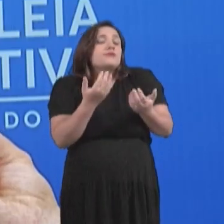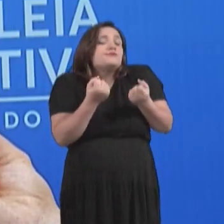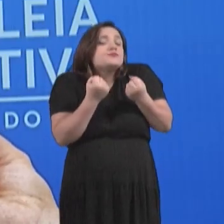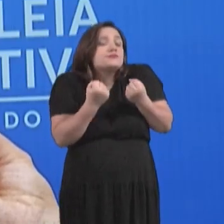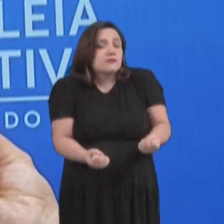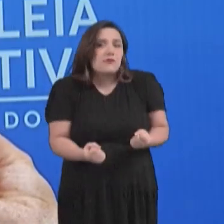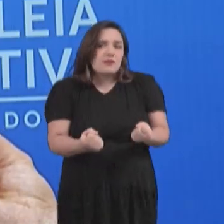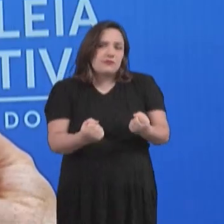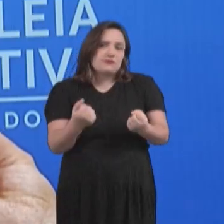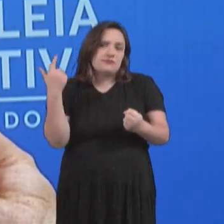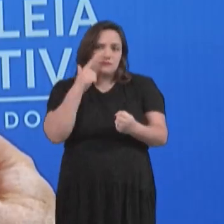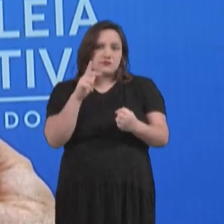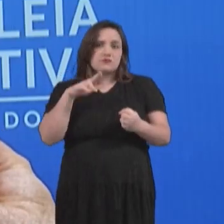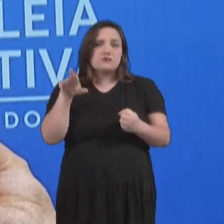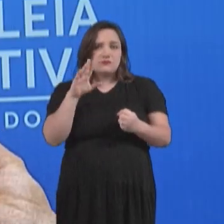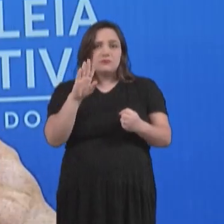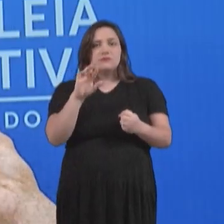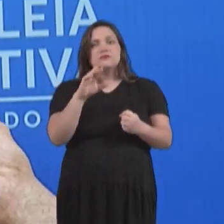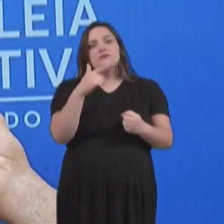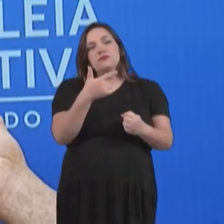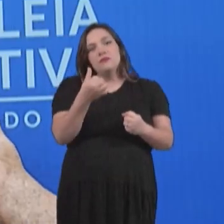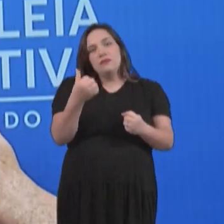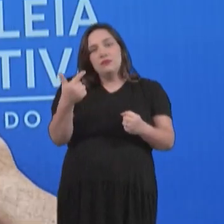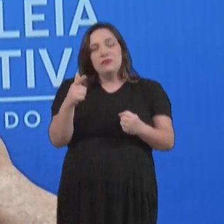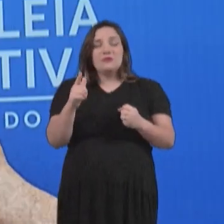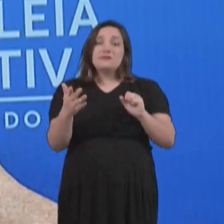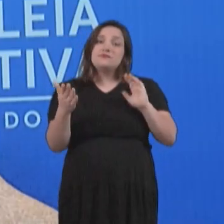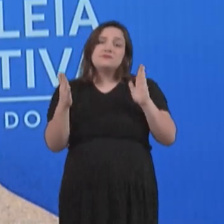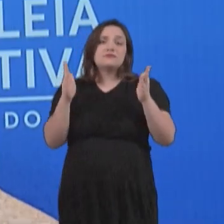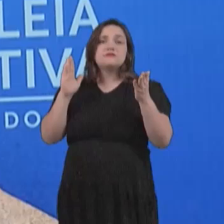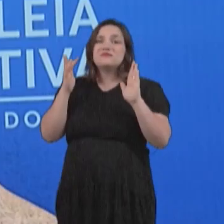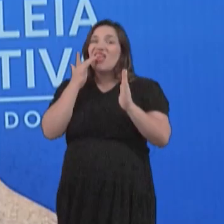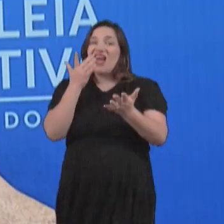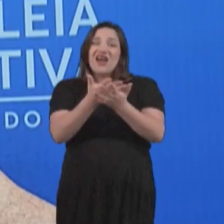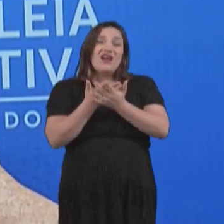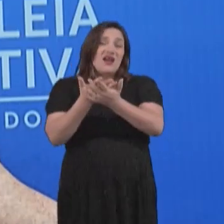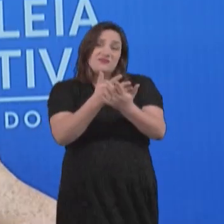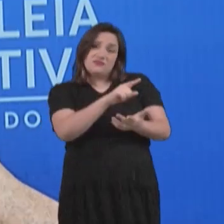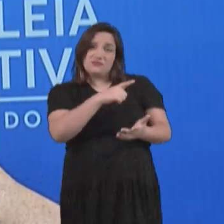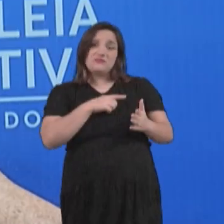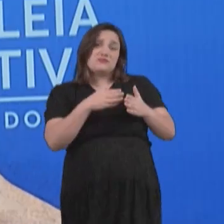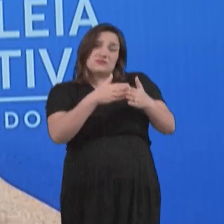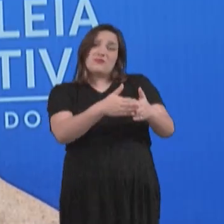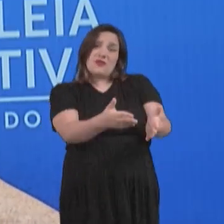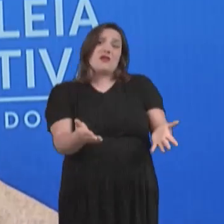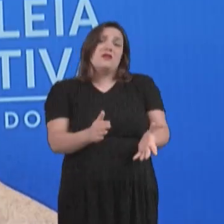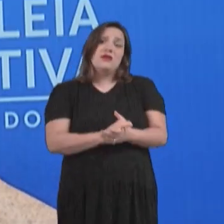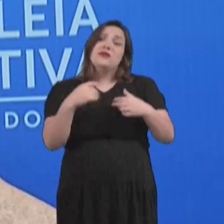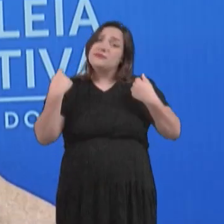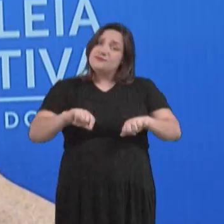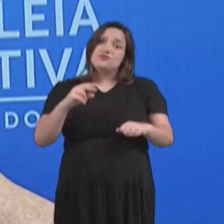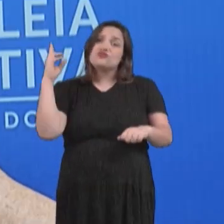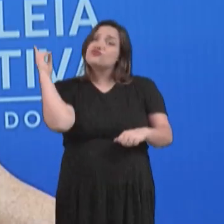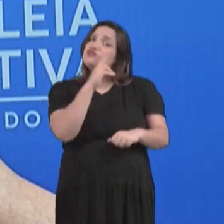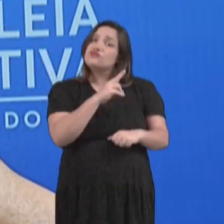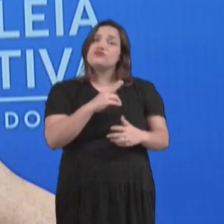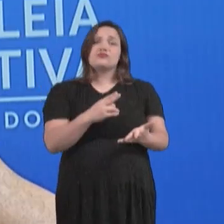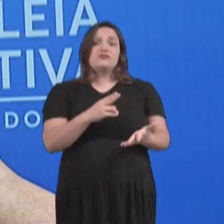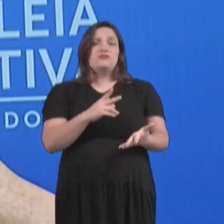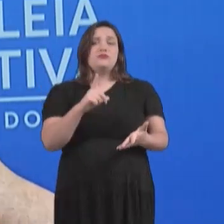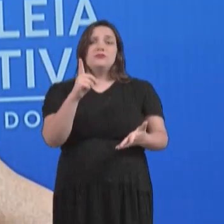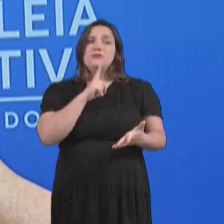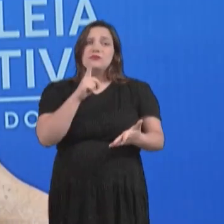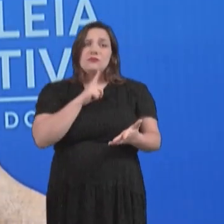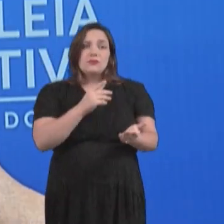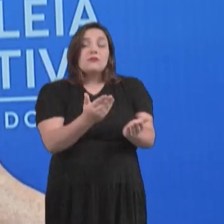que eu falei, nós vamos entrar com uma representação do Ministério Público Federal para que haja uma exigência de instalação urgente de